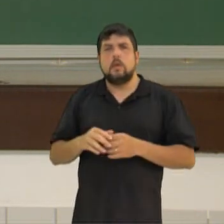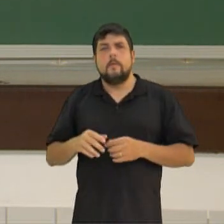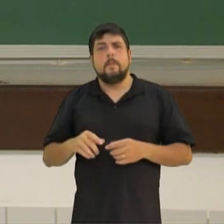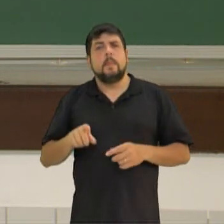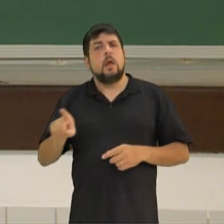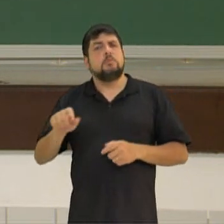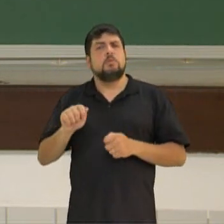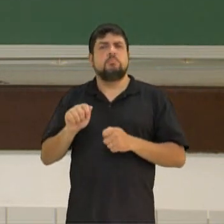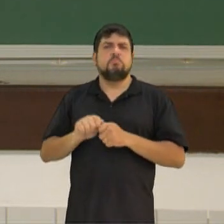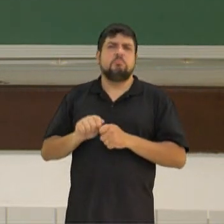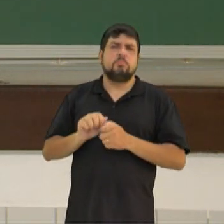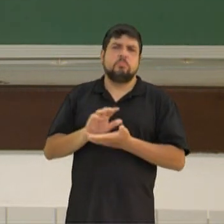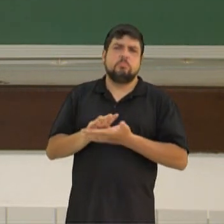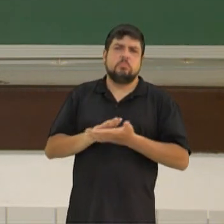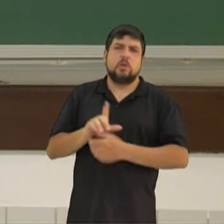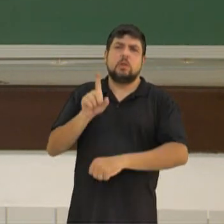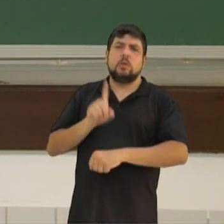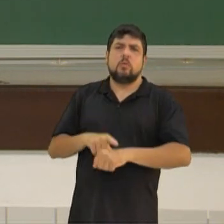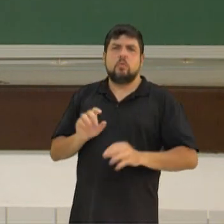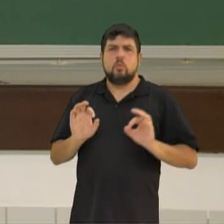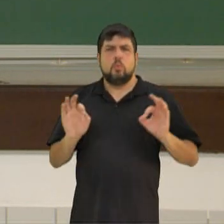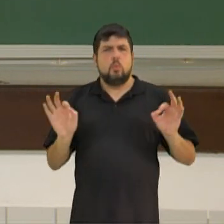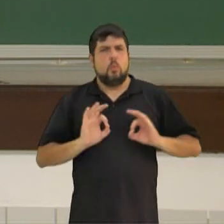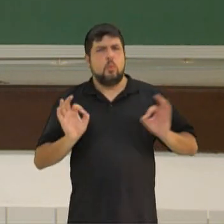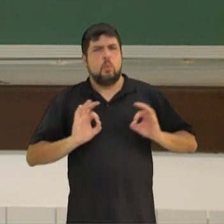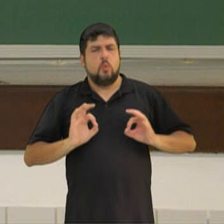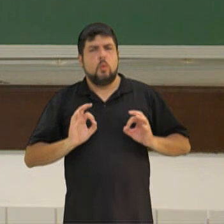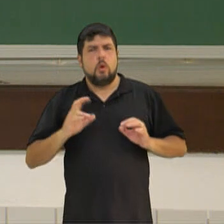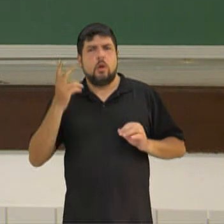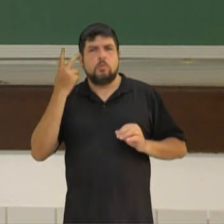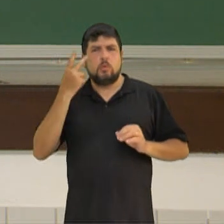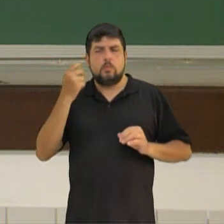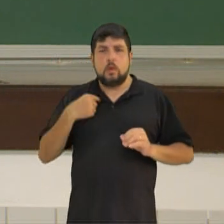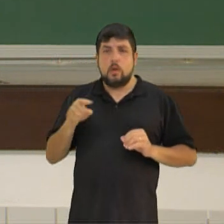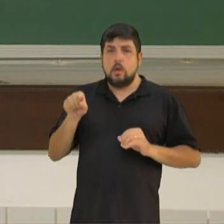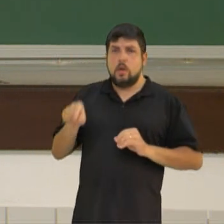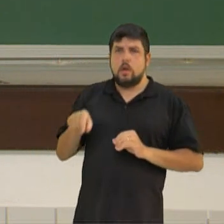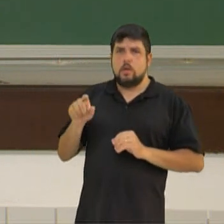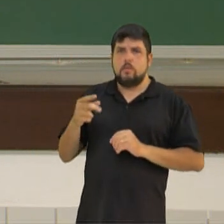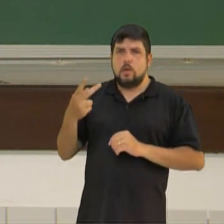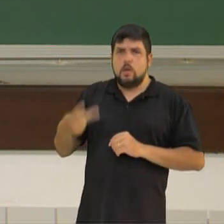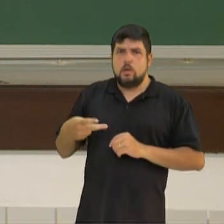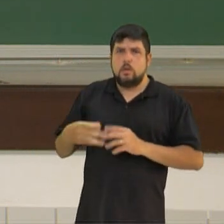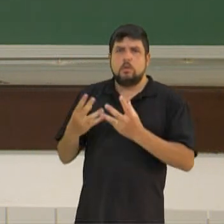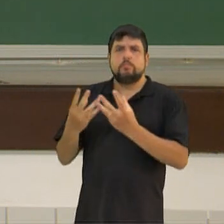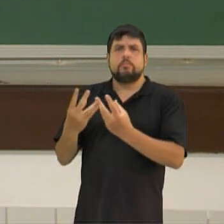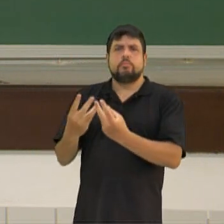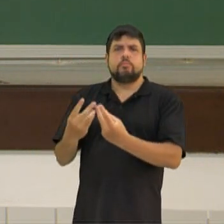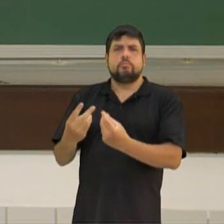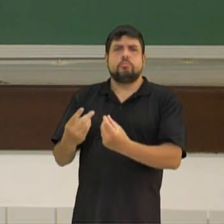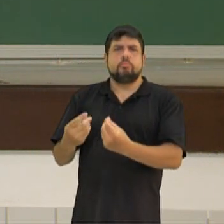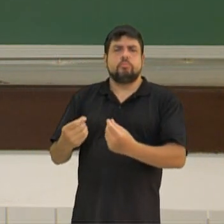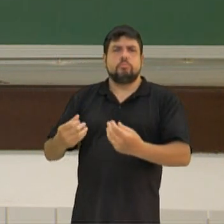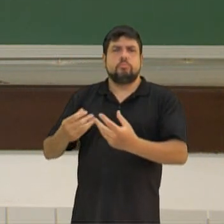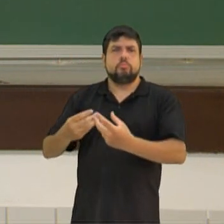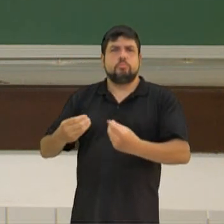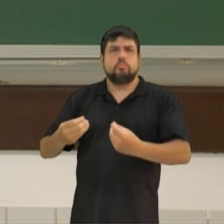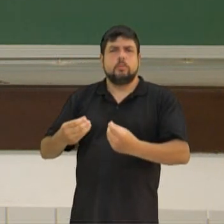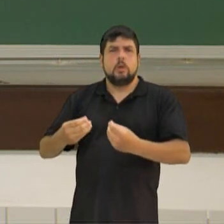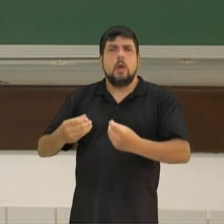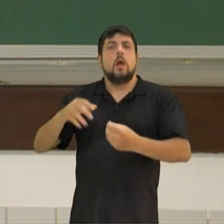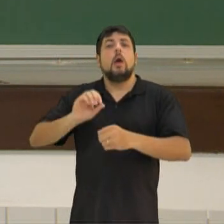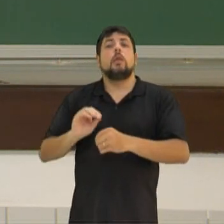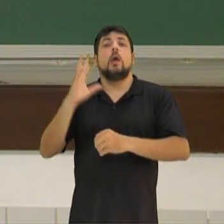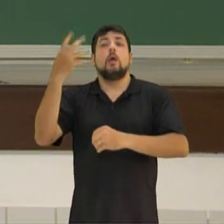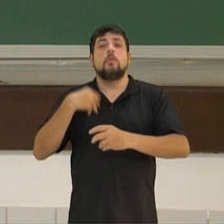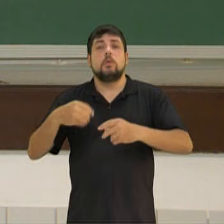causar uma poluição de imediato. São os processos de oxirredução e a deterioração dos componentes que vai acabar